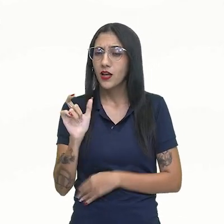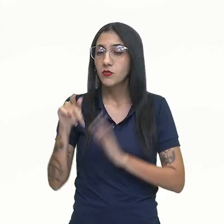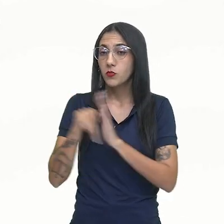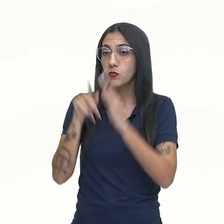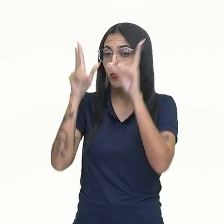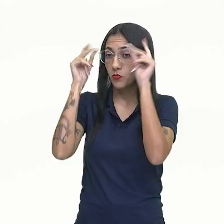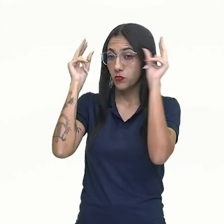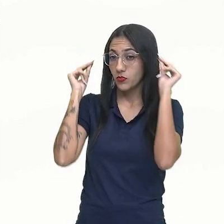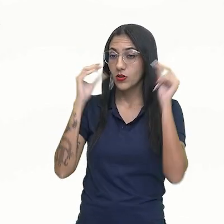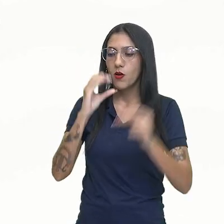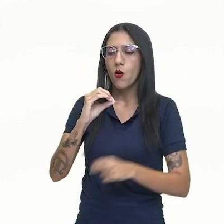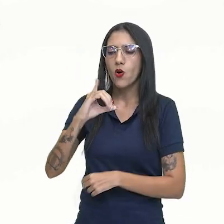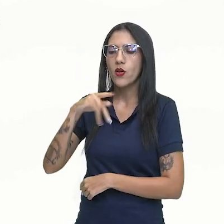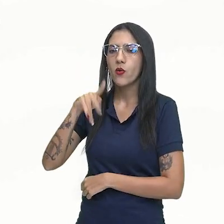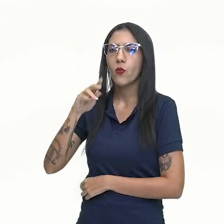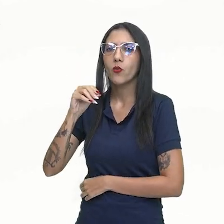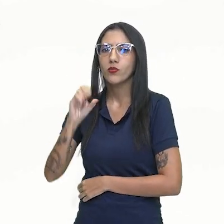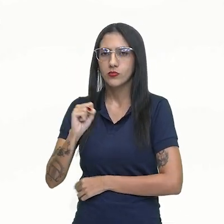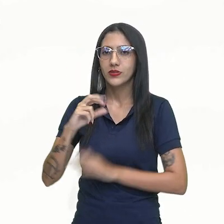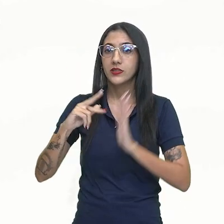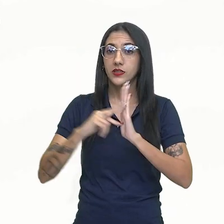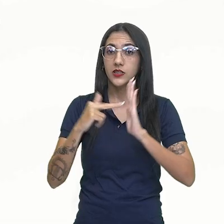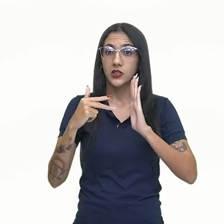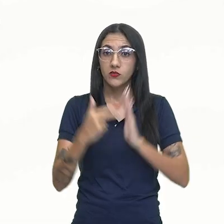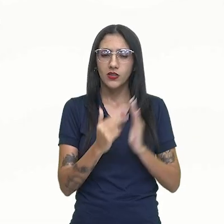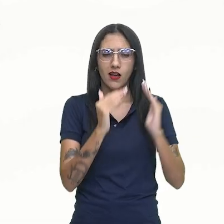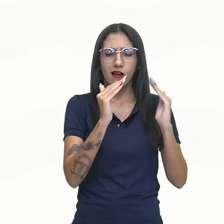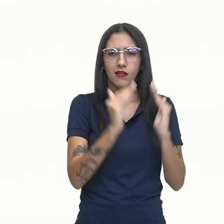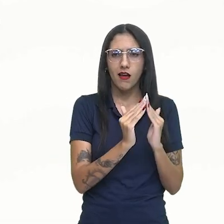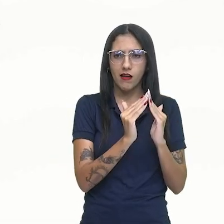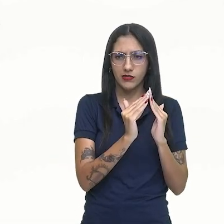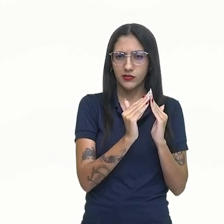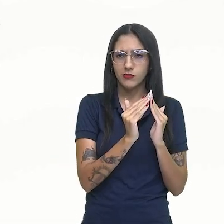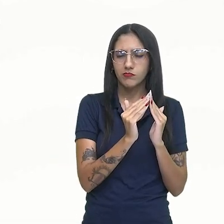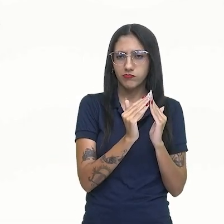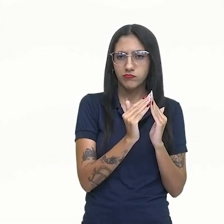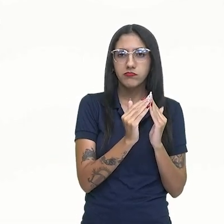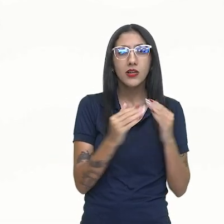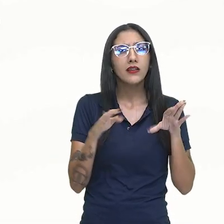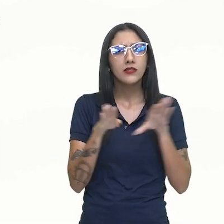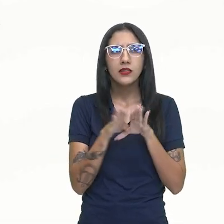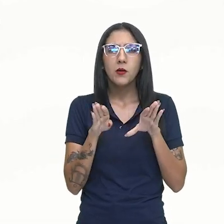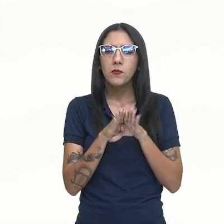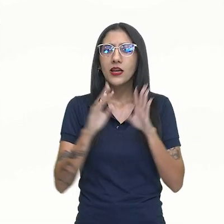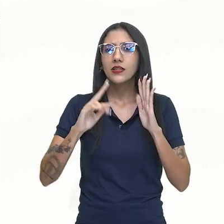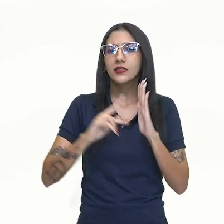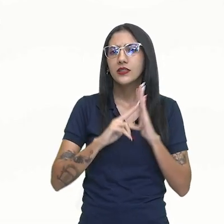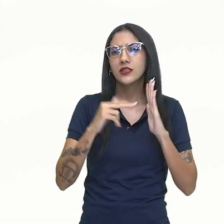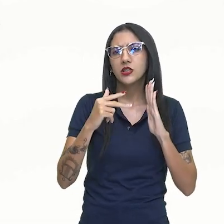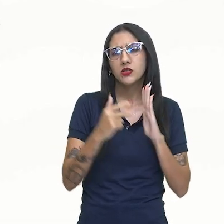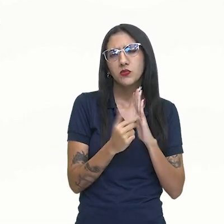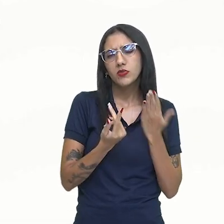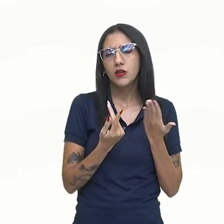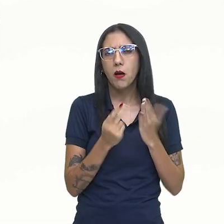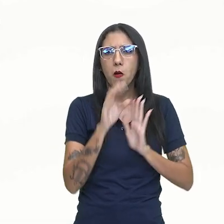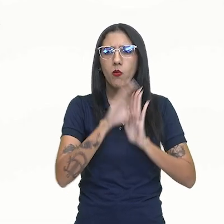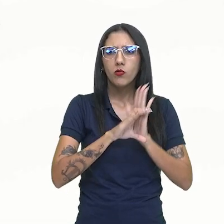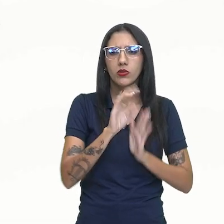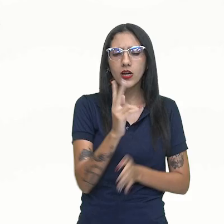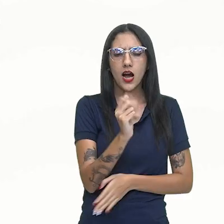grego oikos, que significa casa, né? E também do conceito